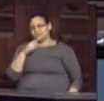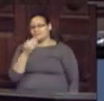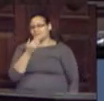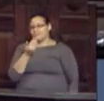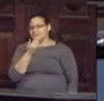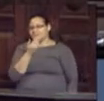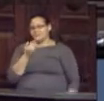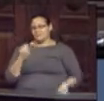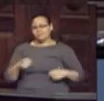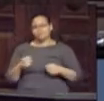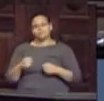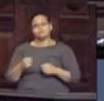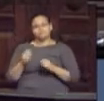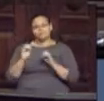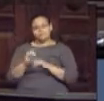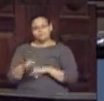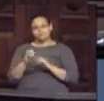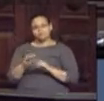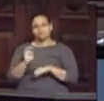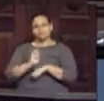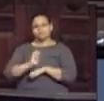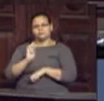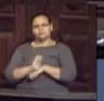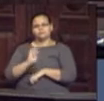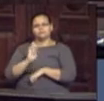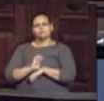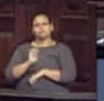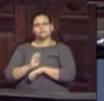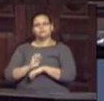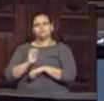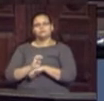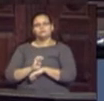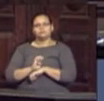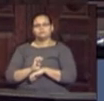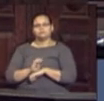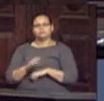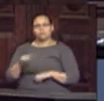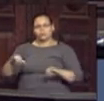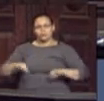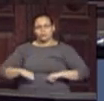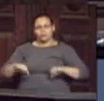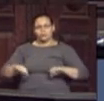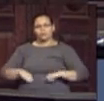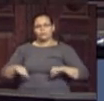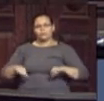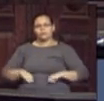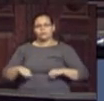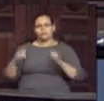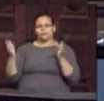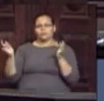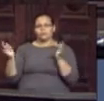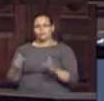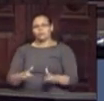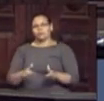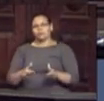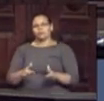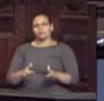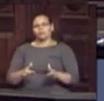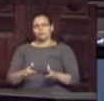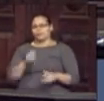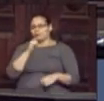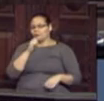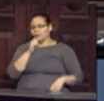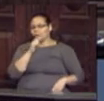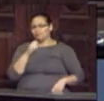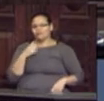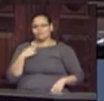deletério, nocivo para a educação do Estado, já tão penalizada, já tão sofrida, já tão abandonada, já tão desprovida de